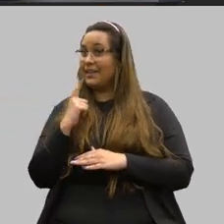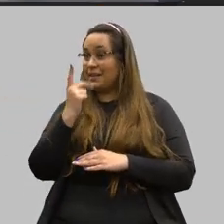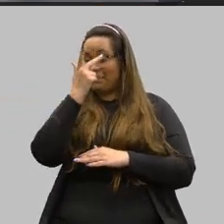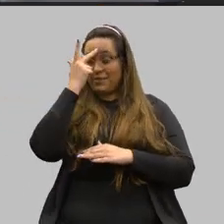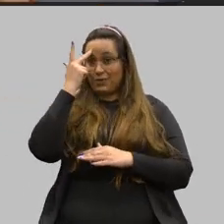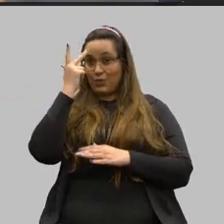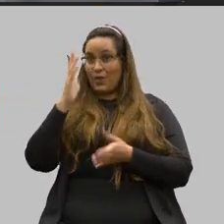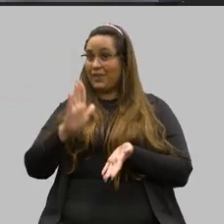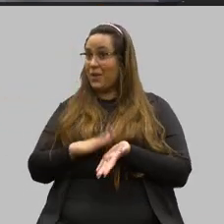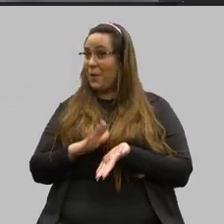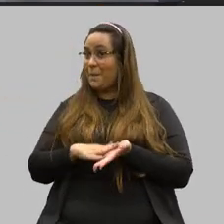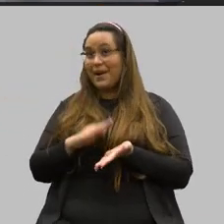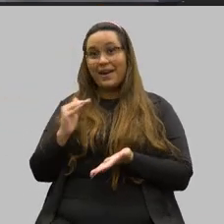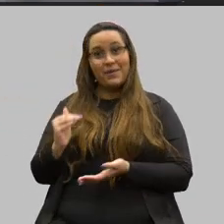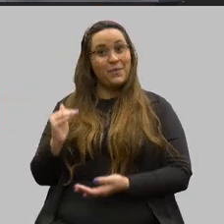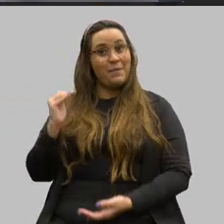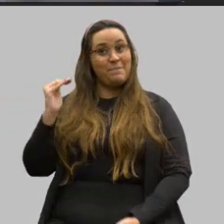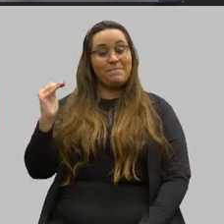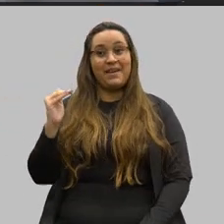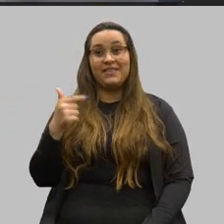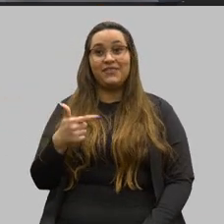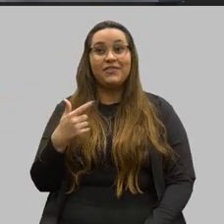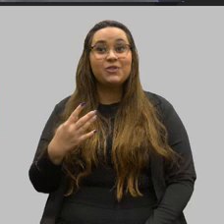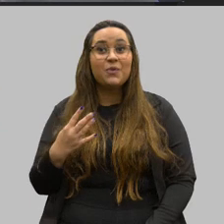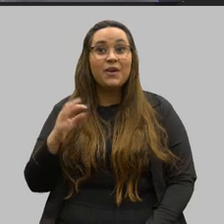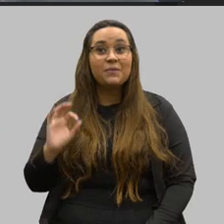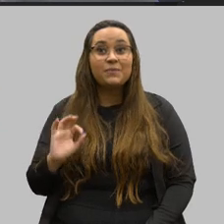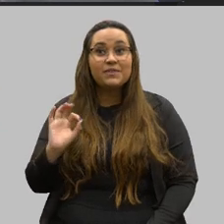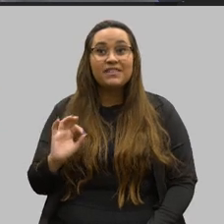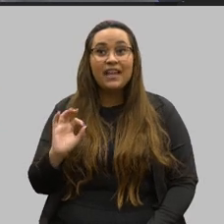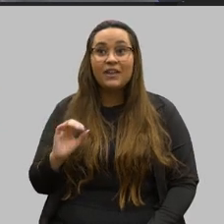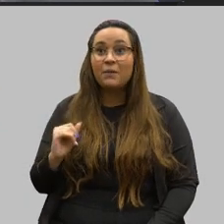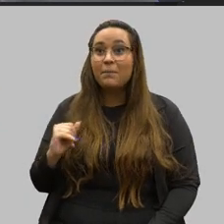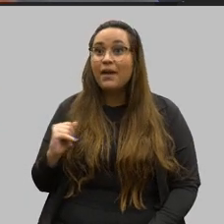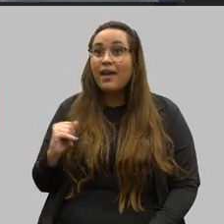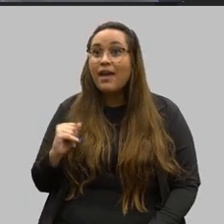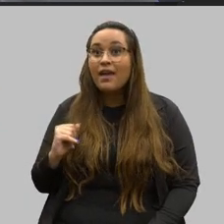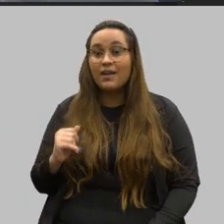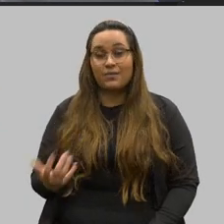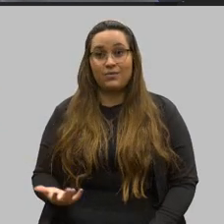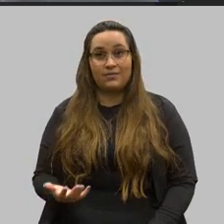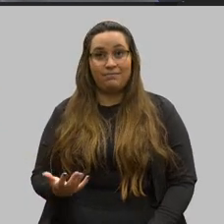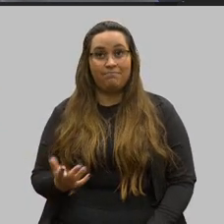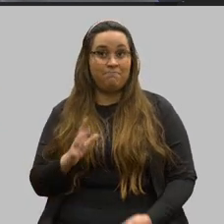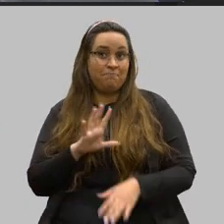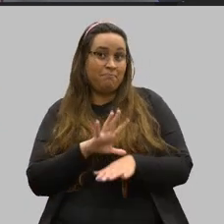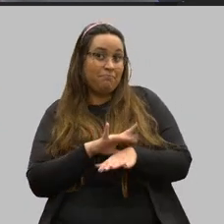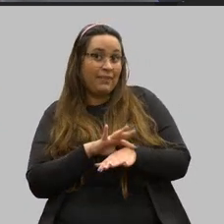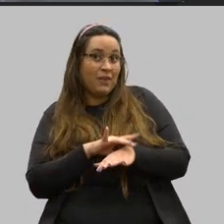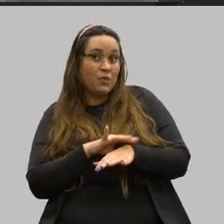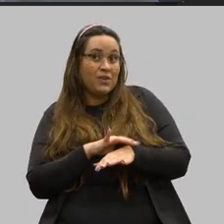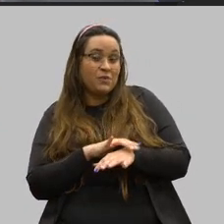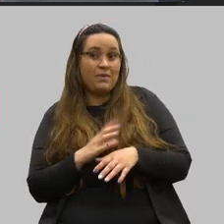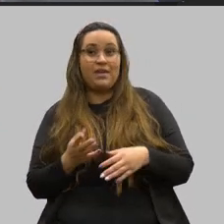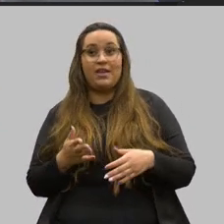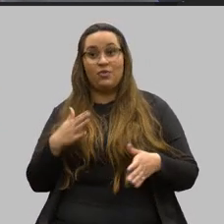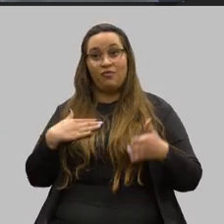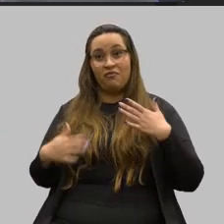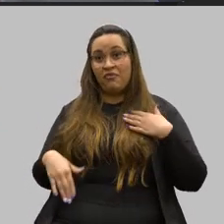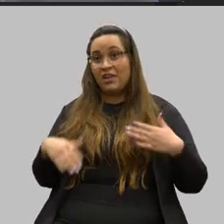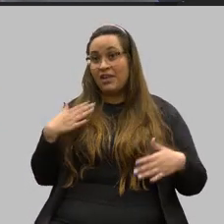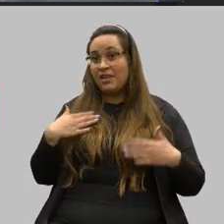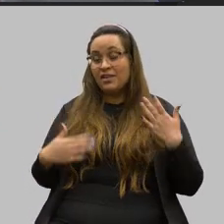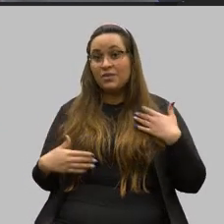porque tem aí 24% menos de pessoal né então o adoecimento o adoecimento físico o